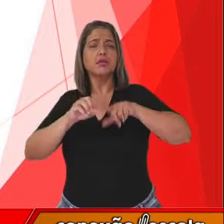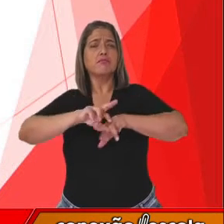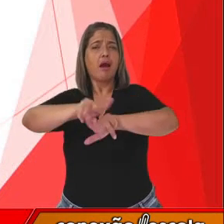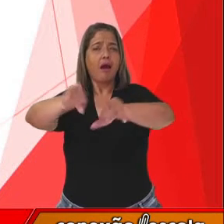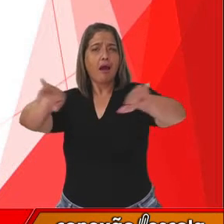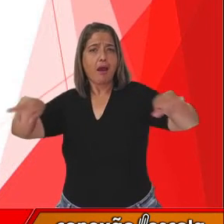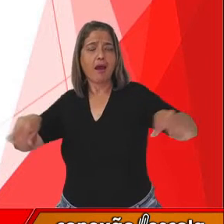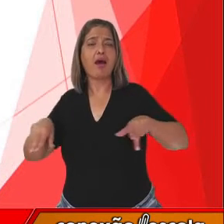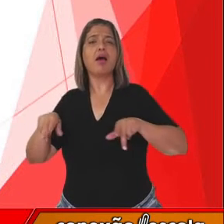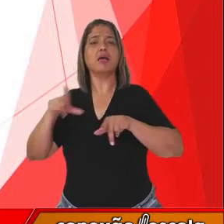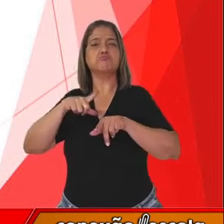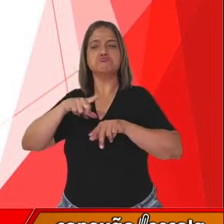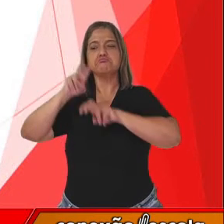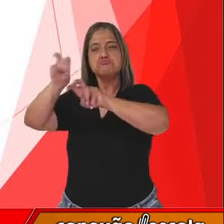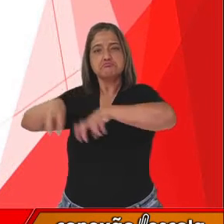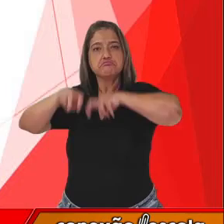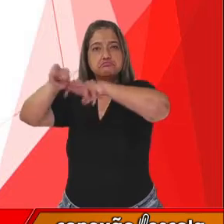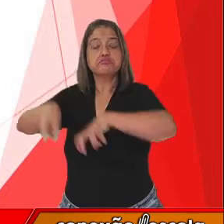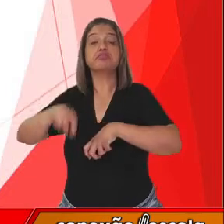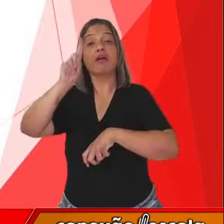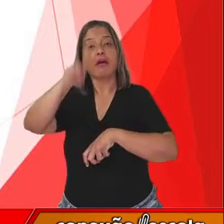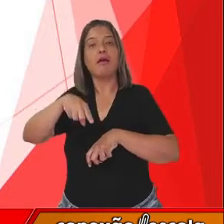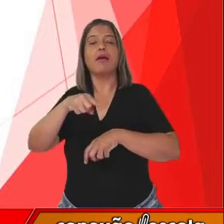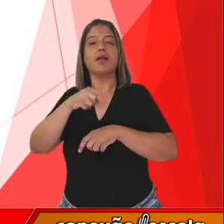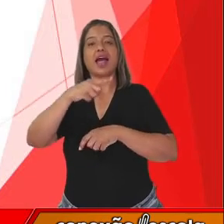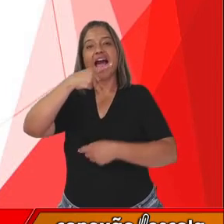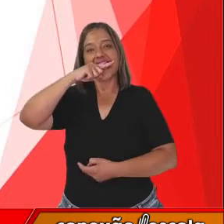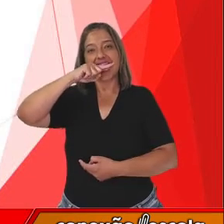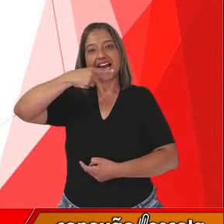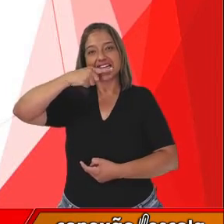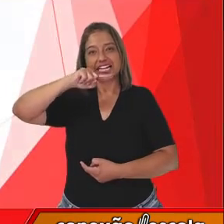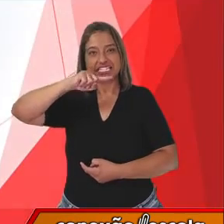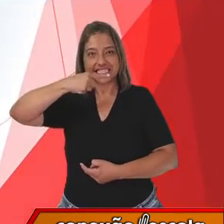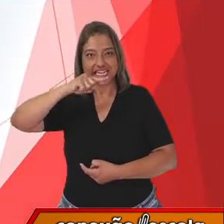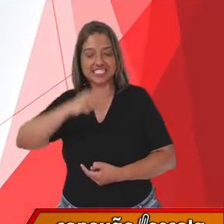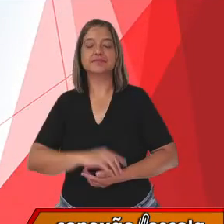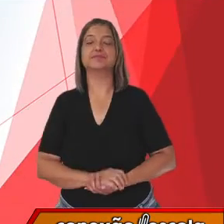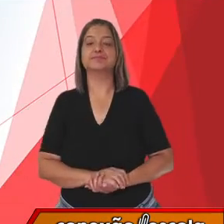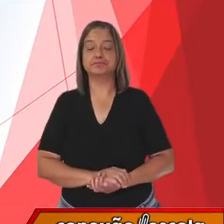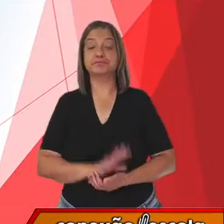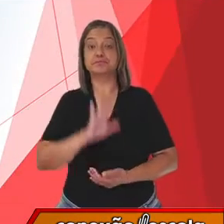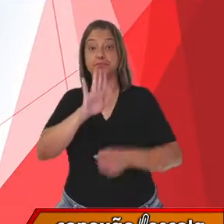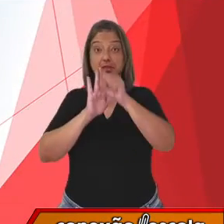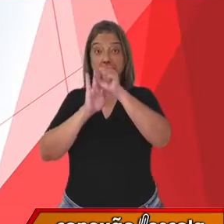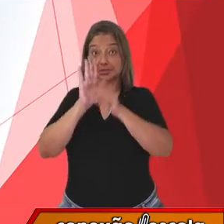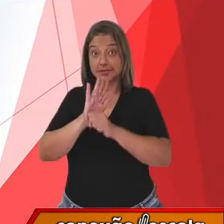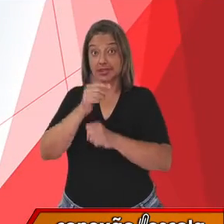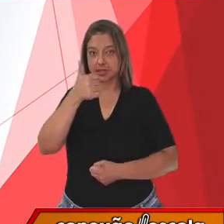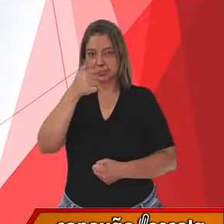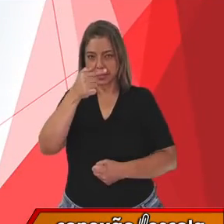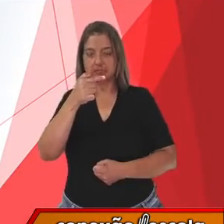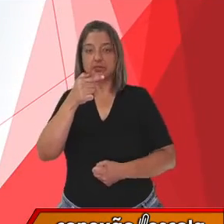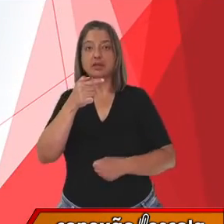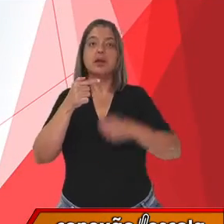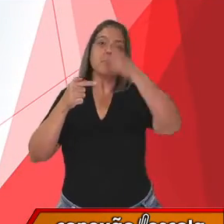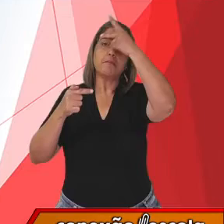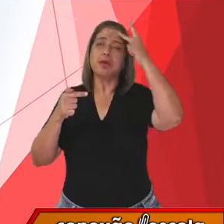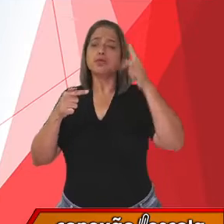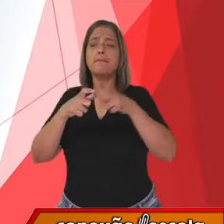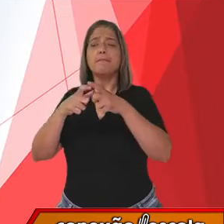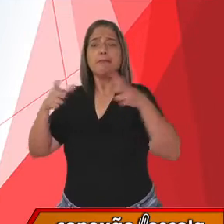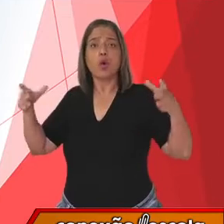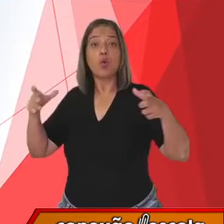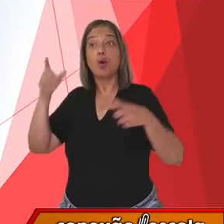de cana-de-açúcar. Até o século XVII, a maioria dos colonos que moravam no